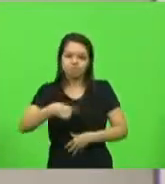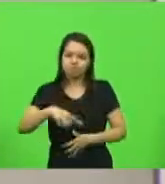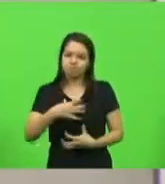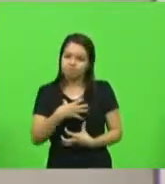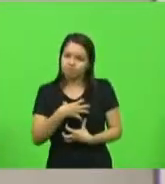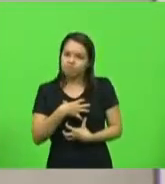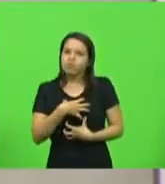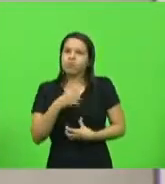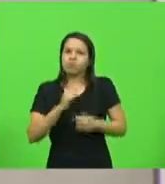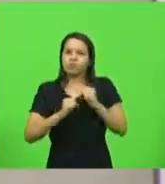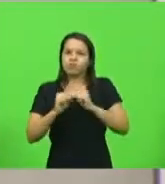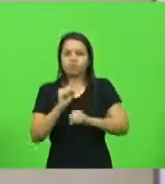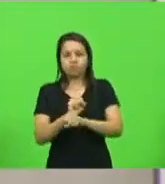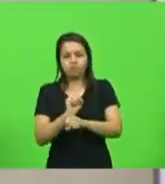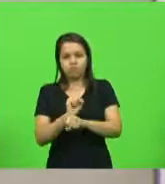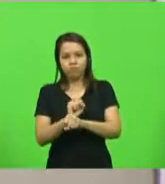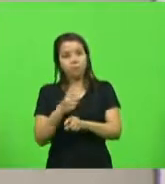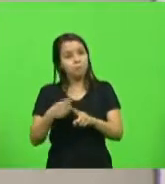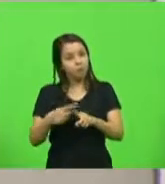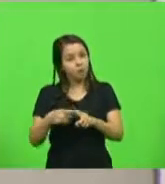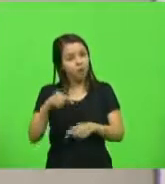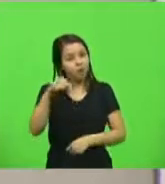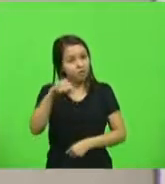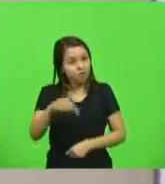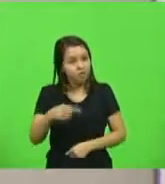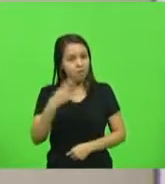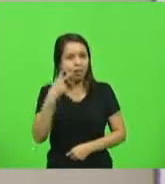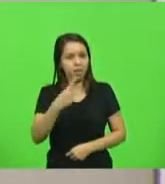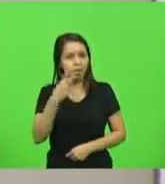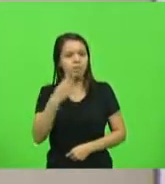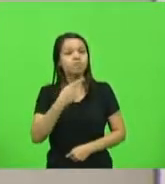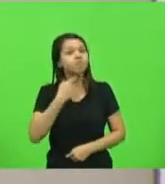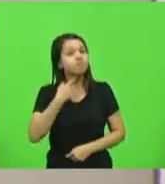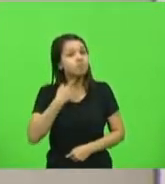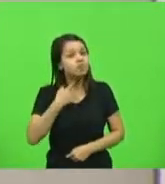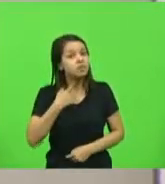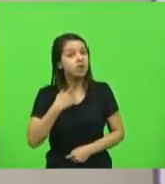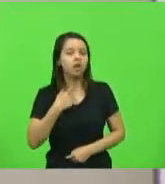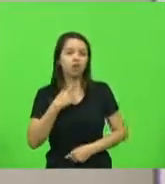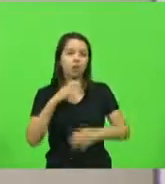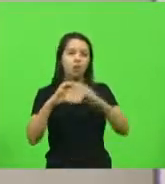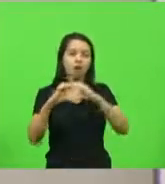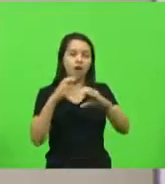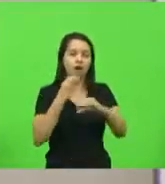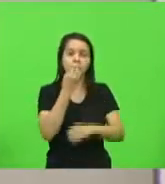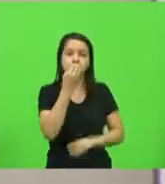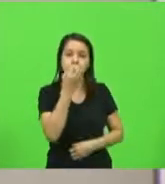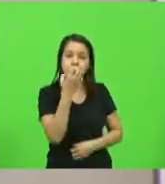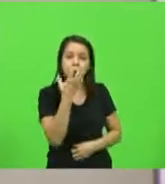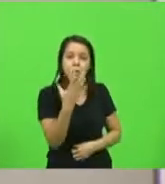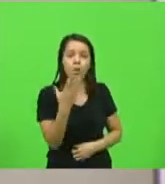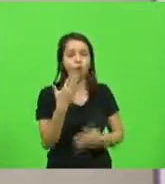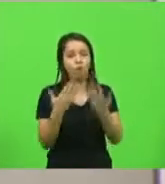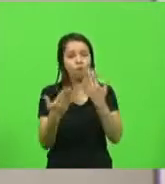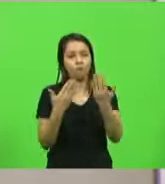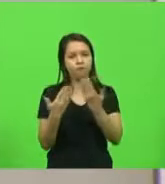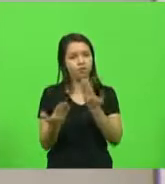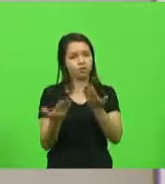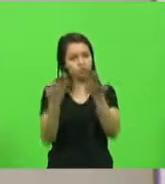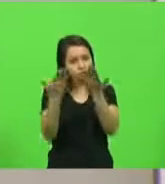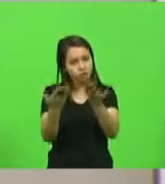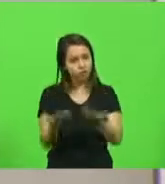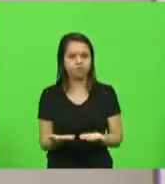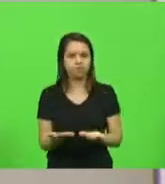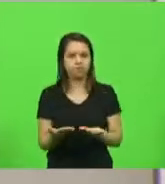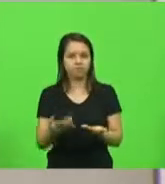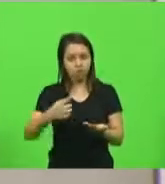este Parlamento aqui sempre teve esta intuição de manter uma boa conversa, um bom diálogo. O Parlamento fez a sua